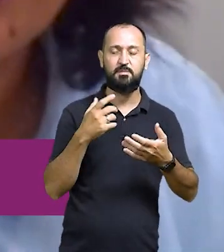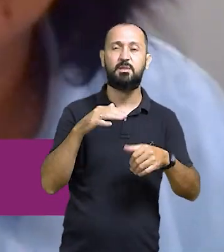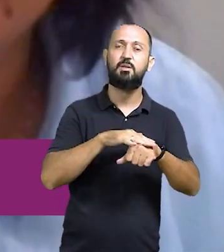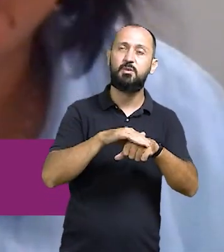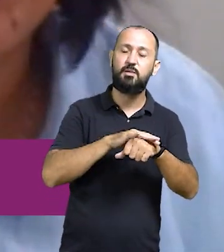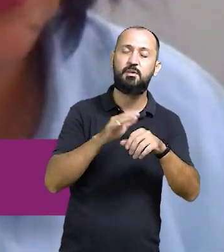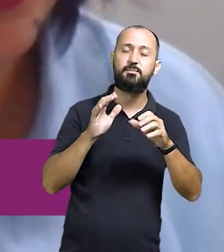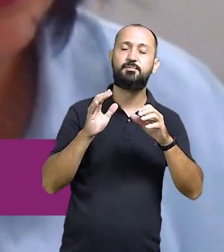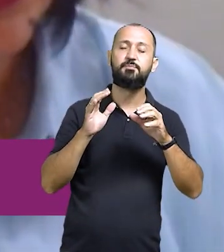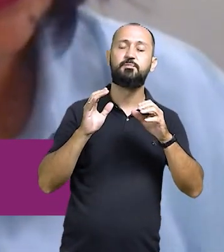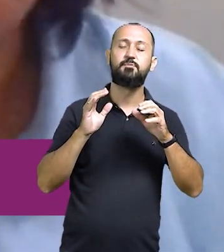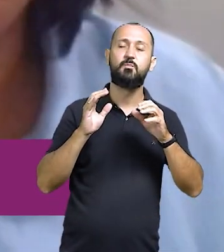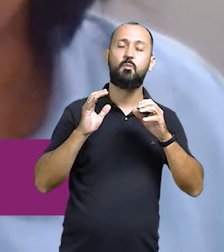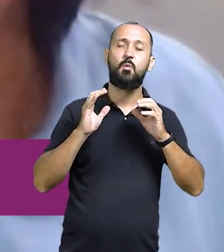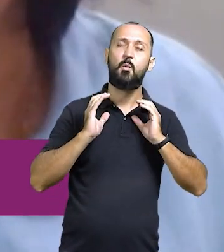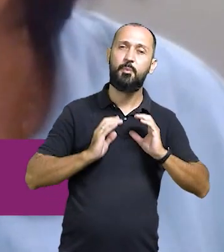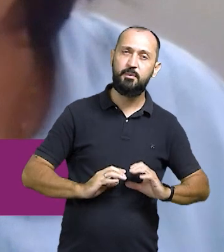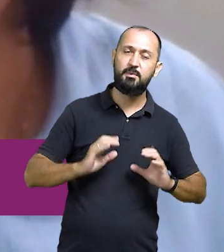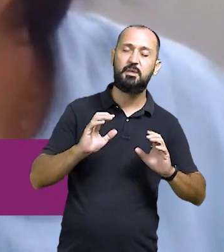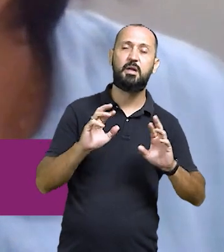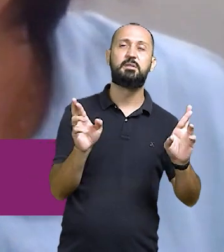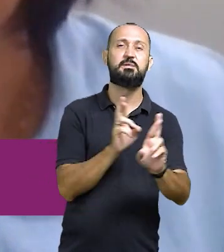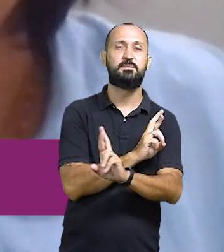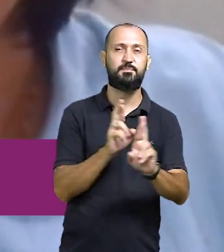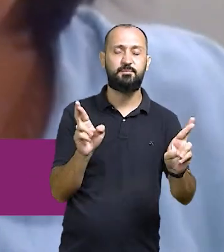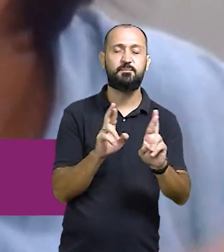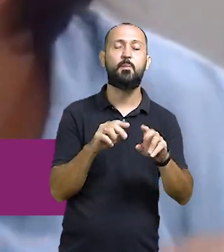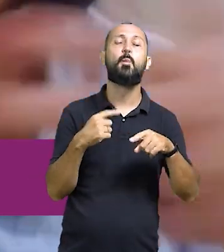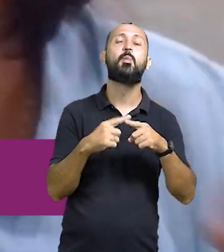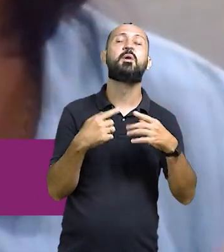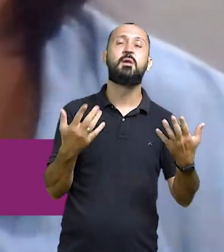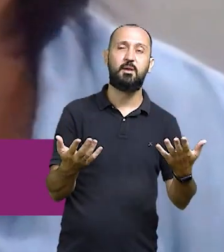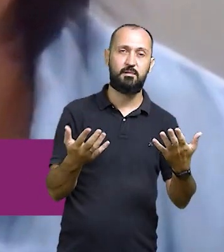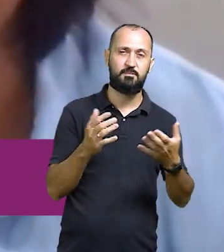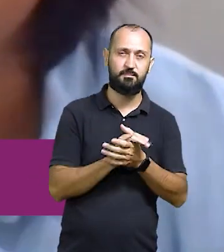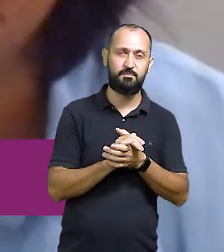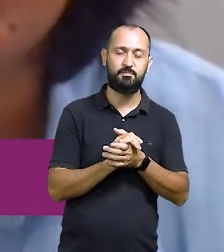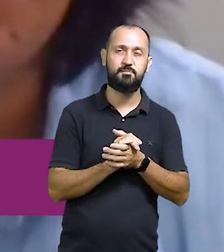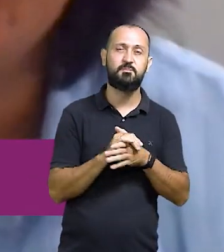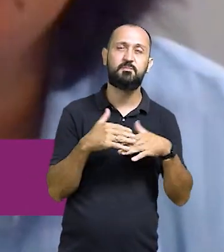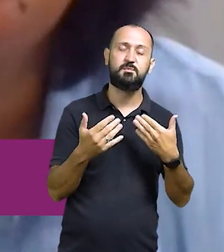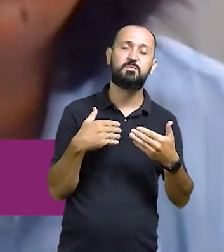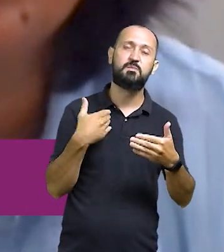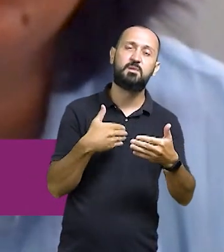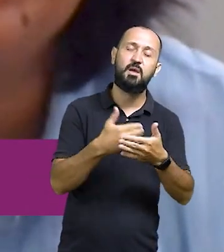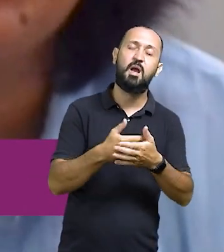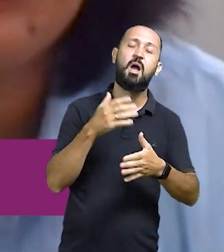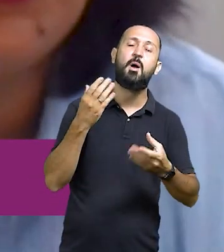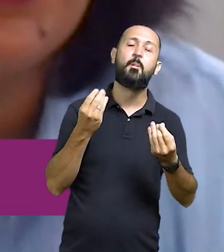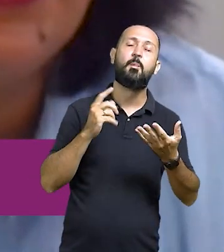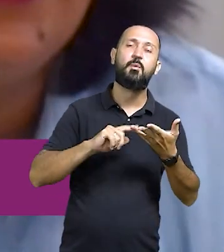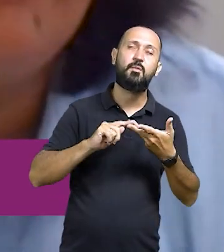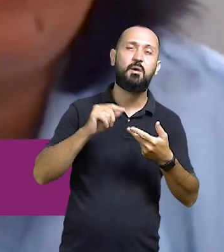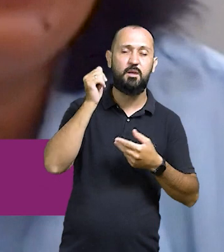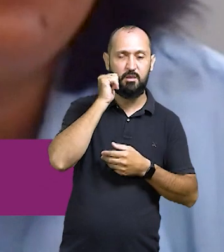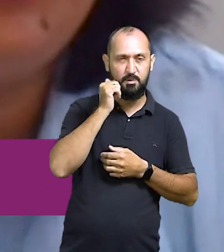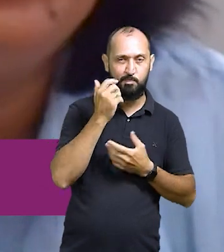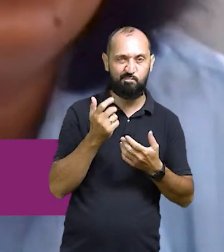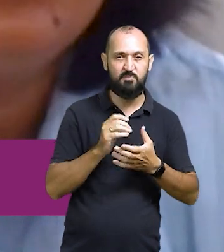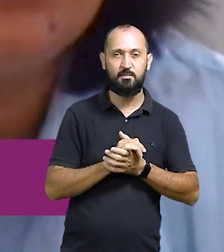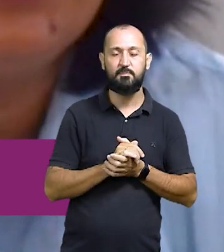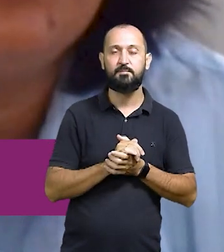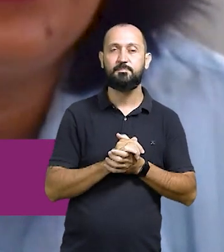situações que o Estado precisa resolver também para prevenir e enfrentar a violência contra a mulher. E passa pela prevenção, sabe,